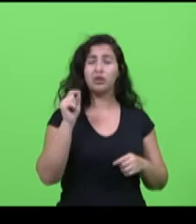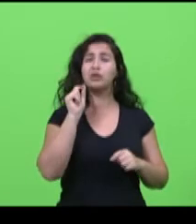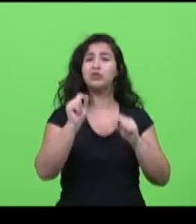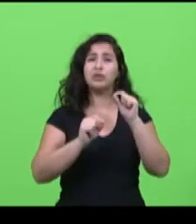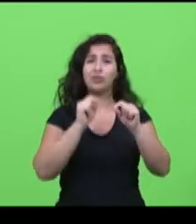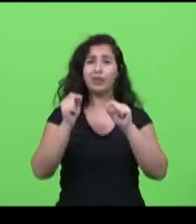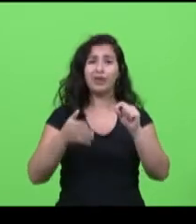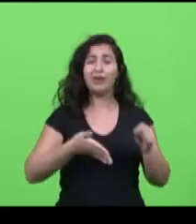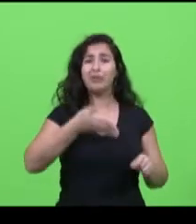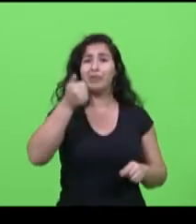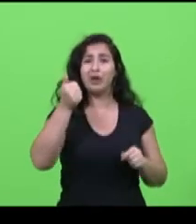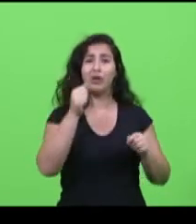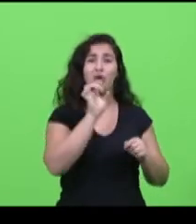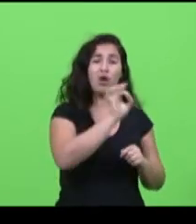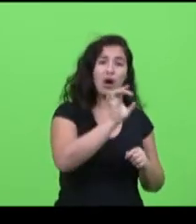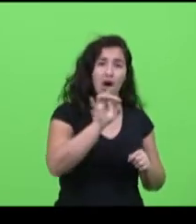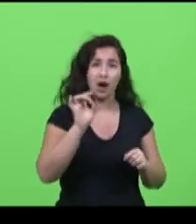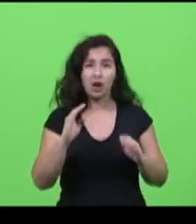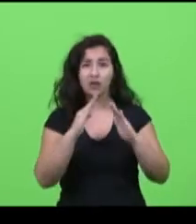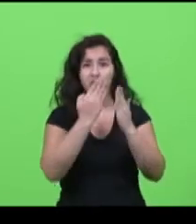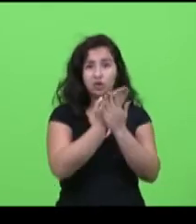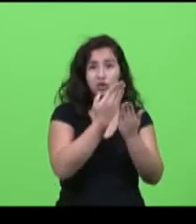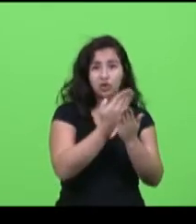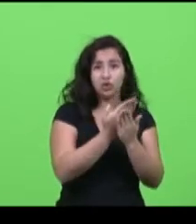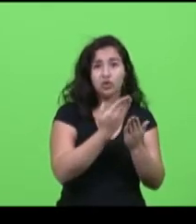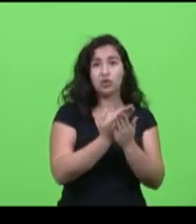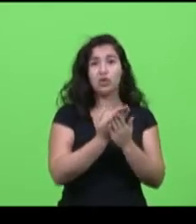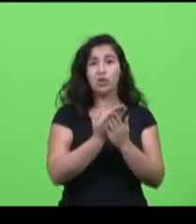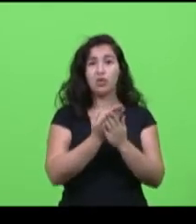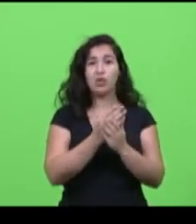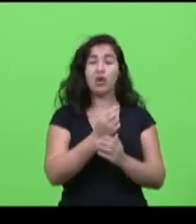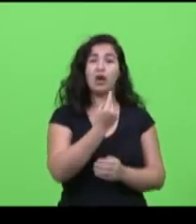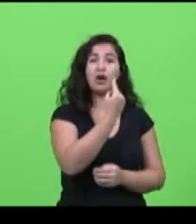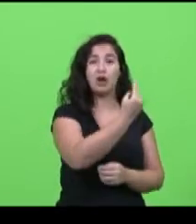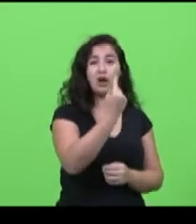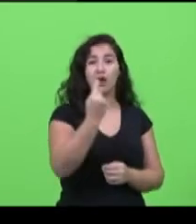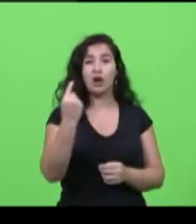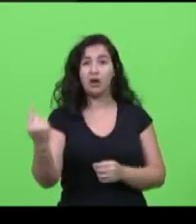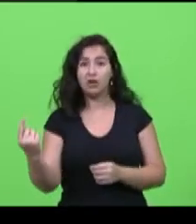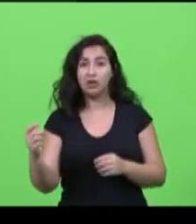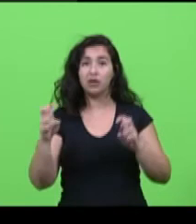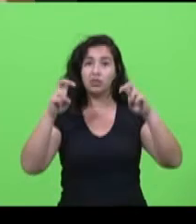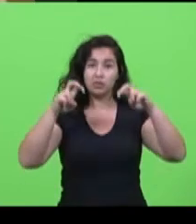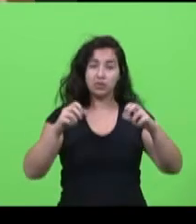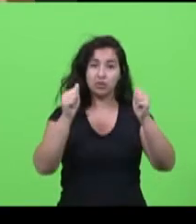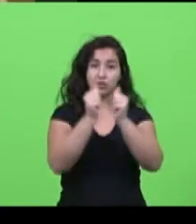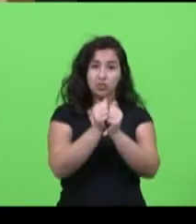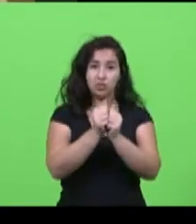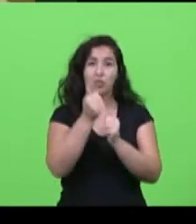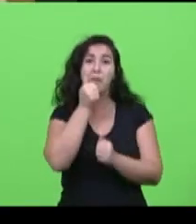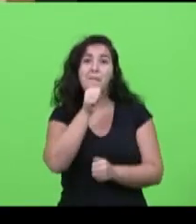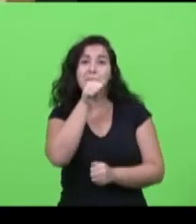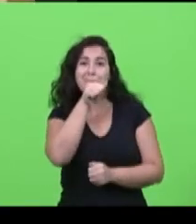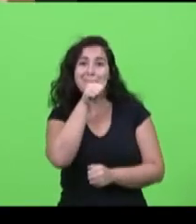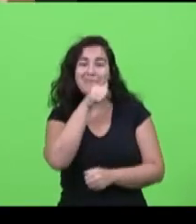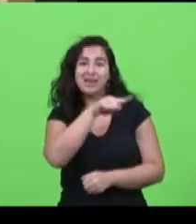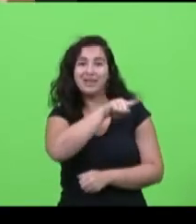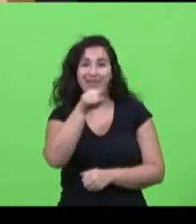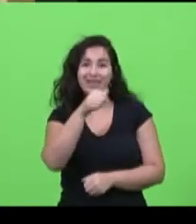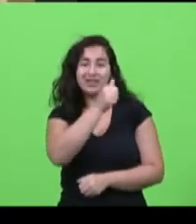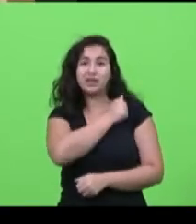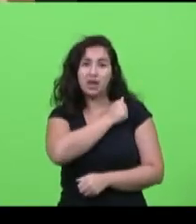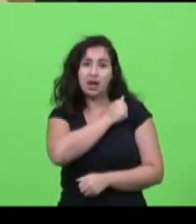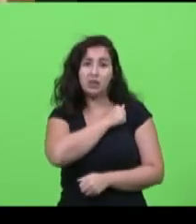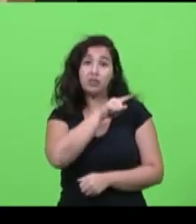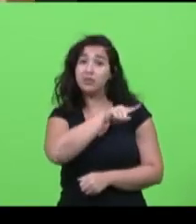cada escola, cada colégio, definir por si só, juntamente com os pais dos alunos e as associações de pais,